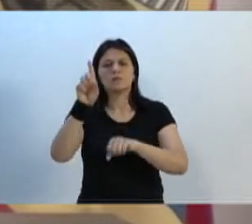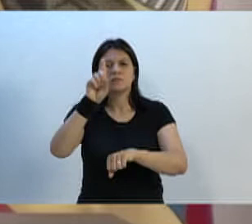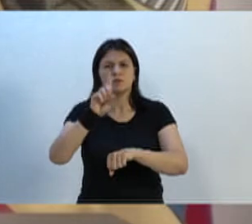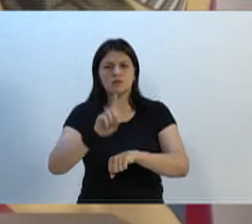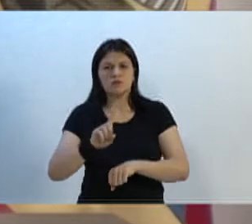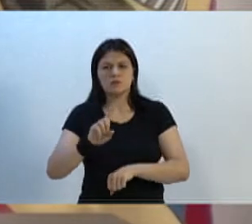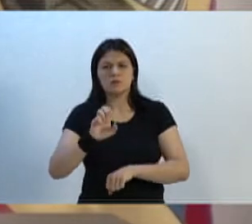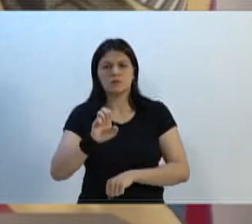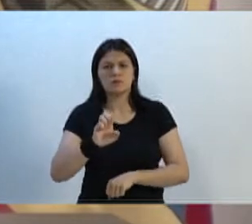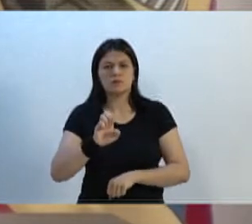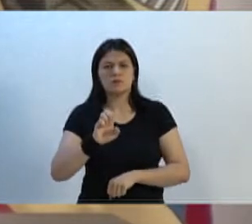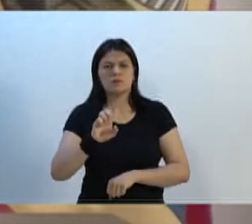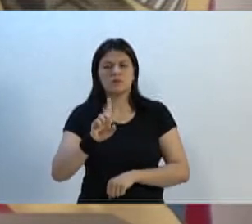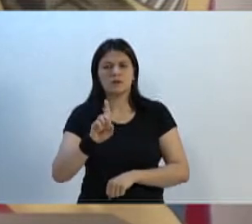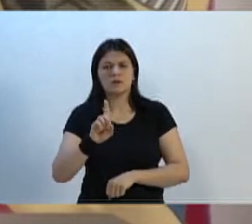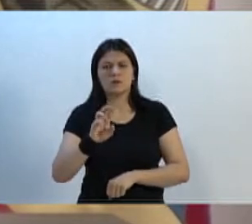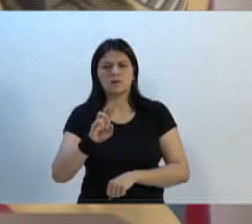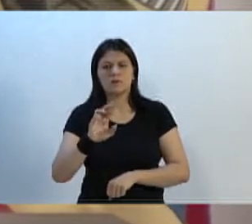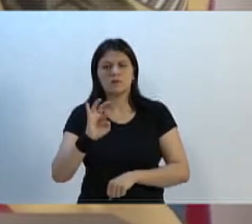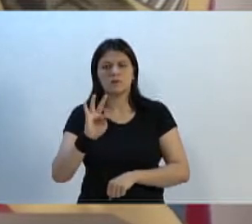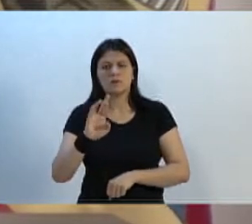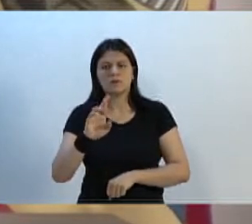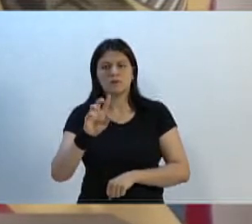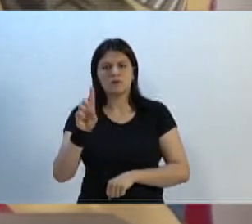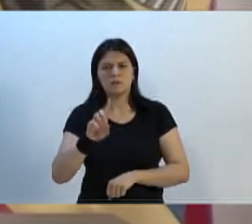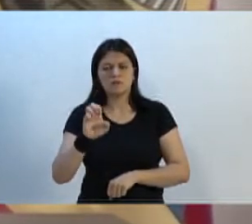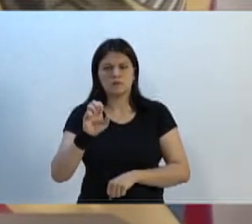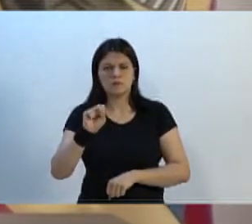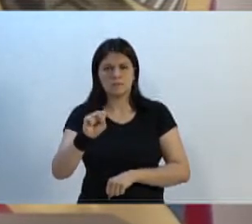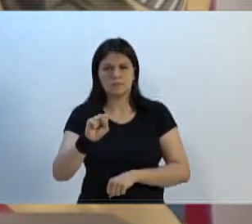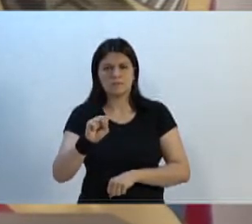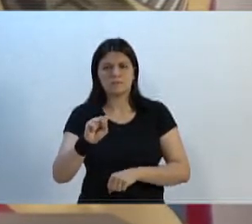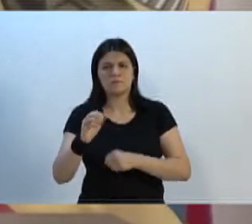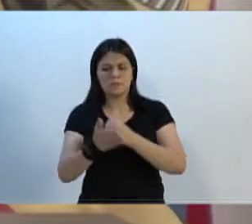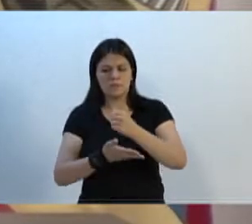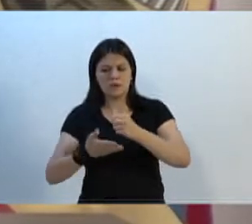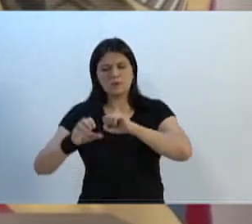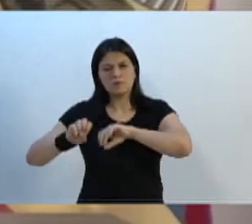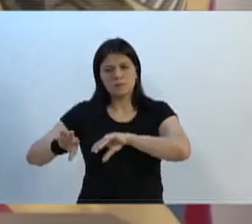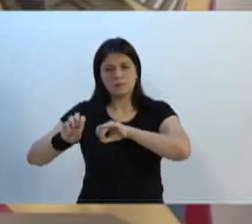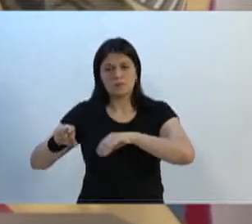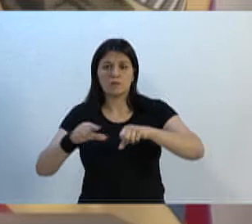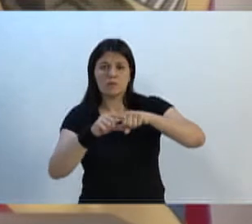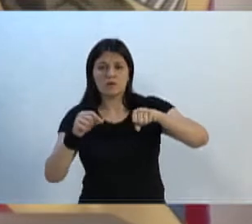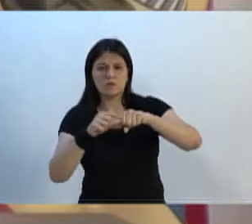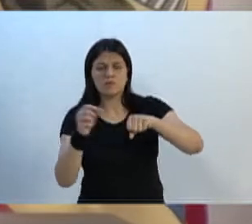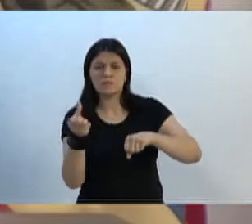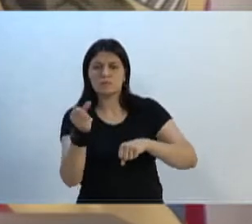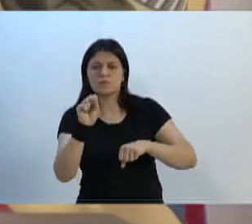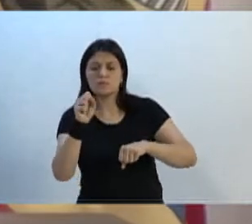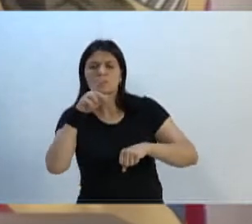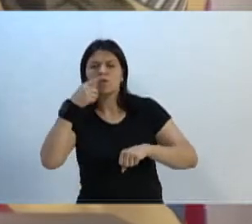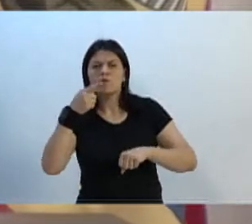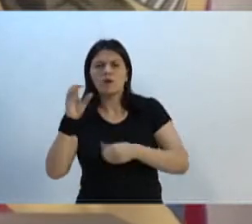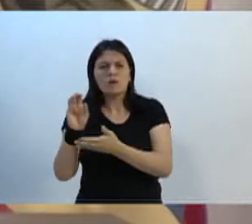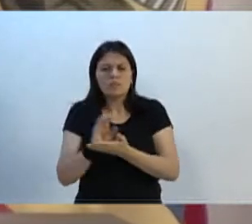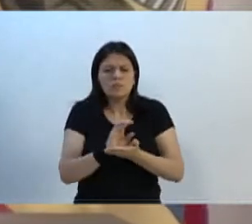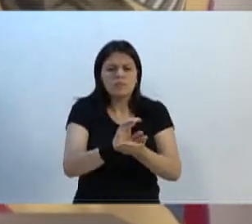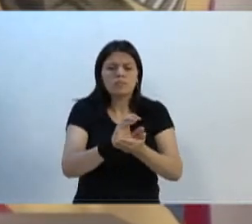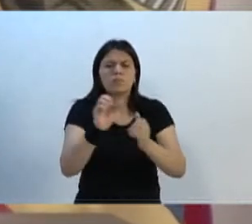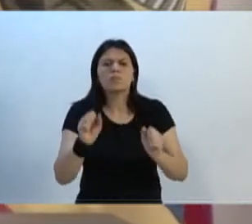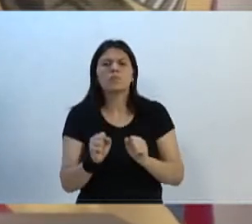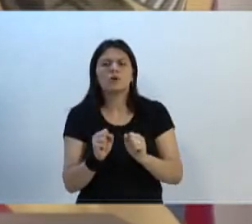então é no artigo 88 que fala dos recursos que podem ser utilizados na educação